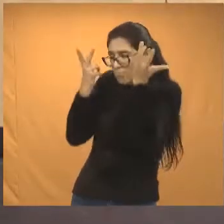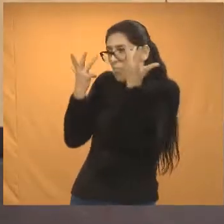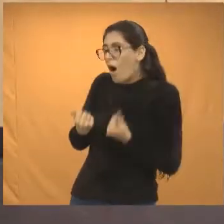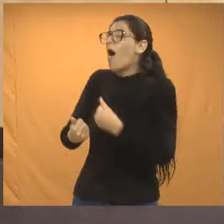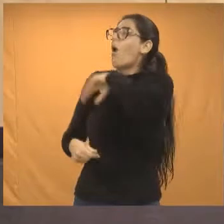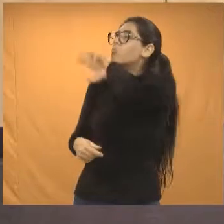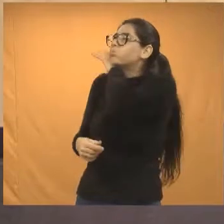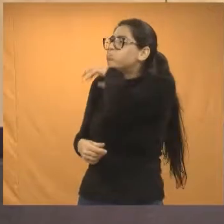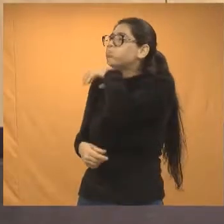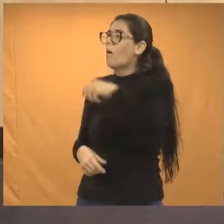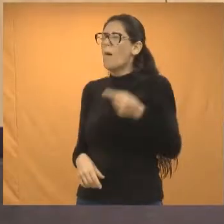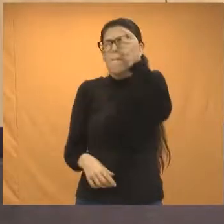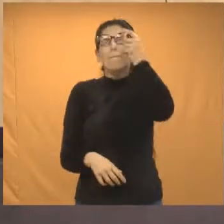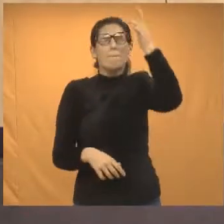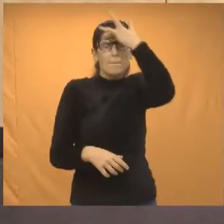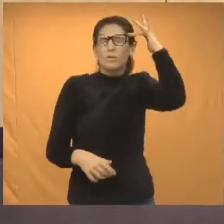pensam,